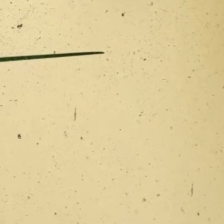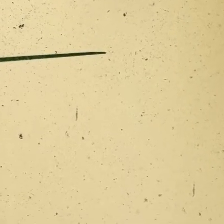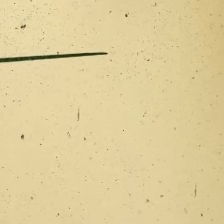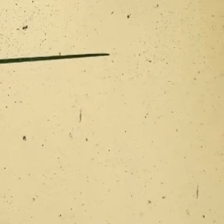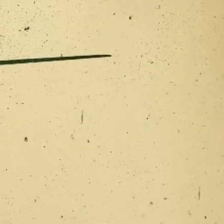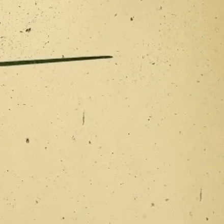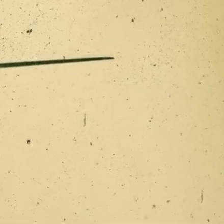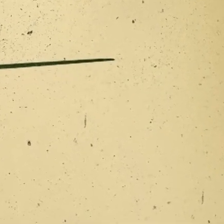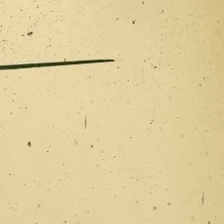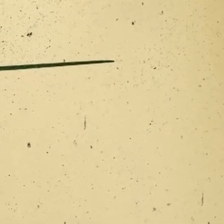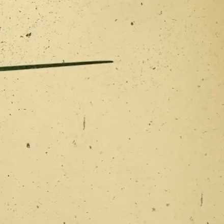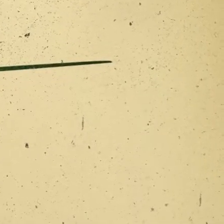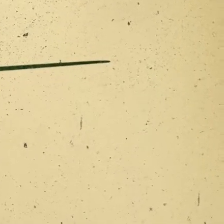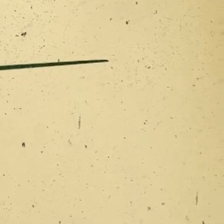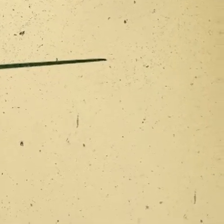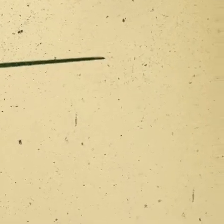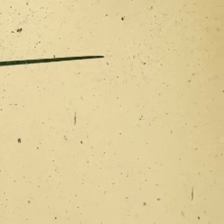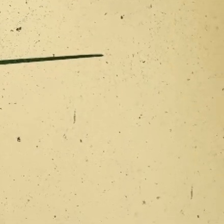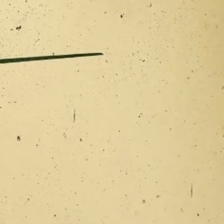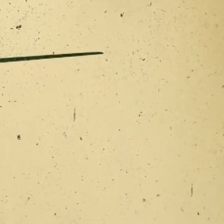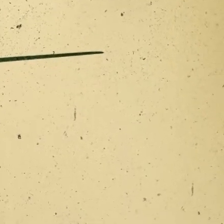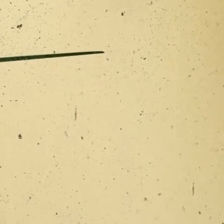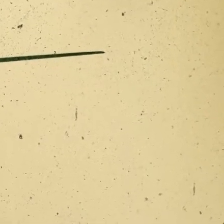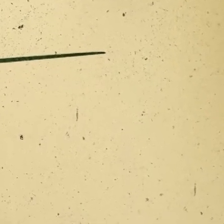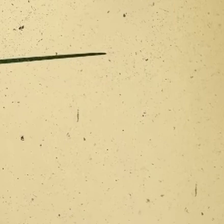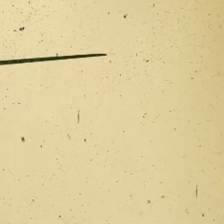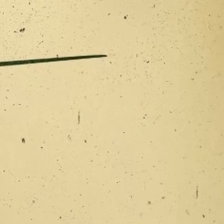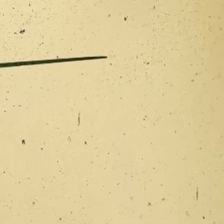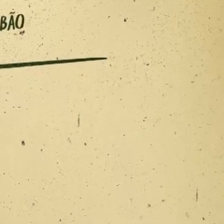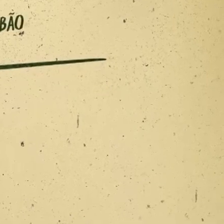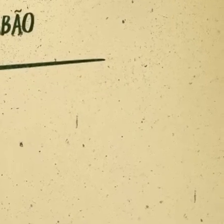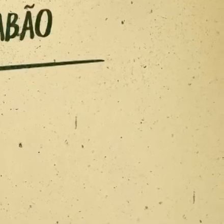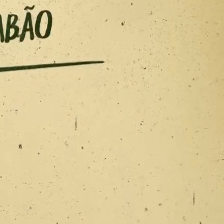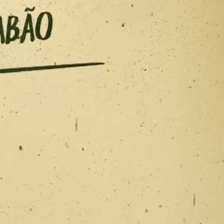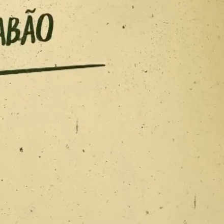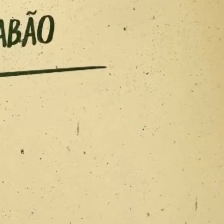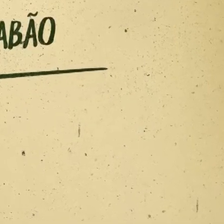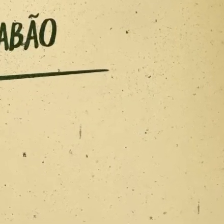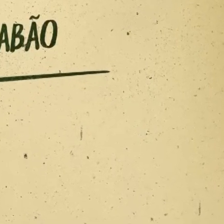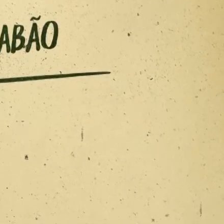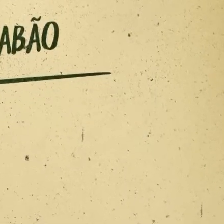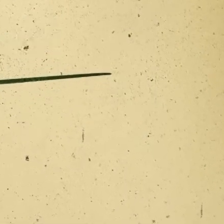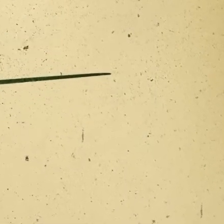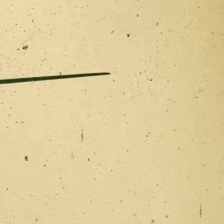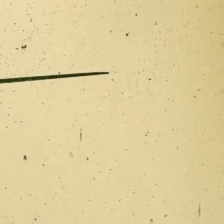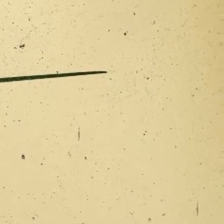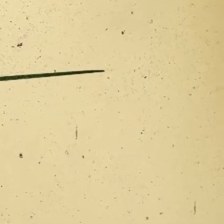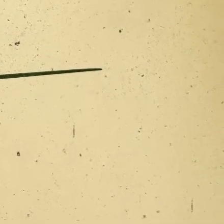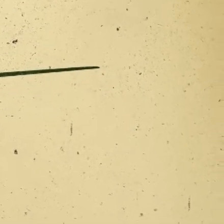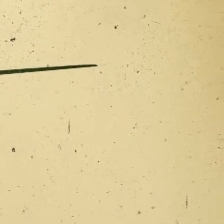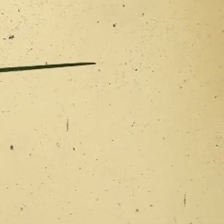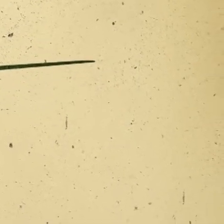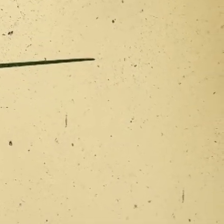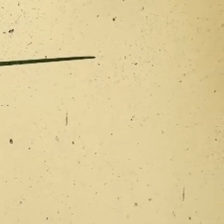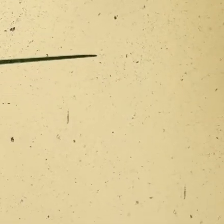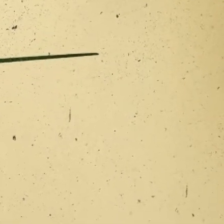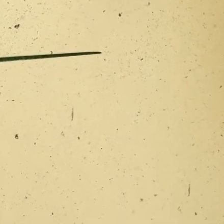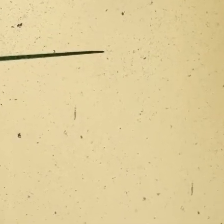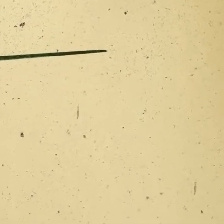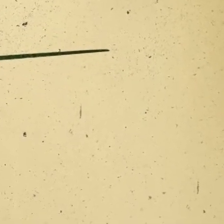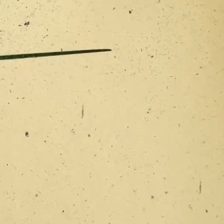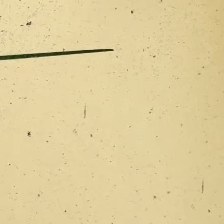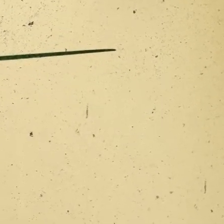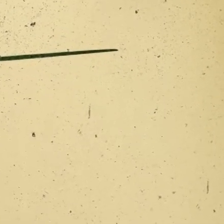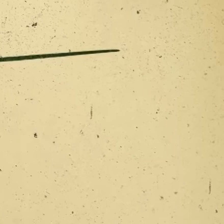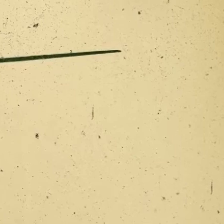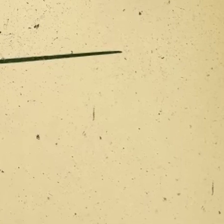mão, muitas vezes, todo dia. Enxague com água fria e não esqueça do sabão. Nem aperto de mão, nem abraço na